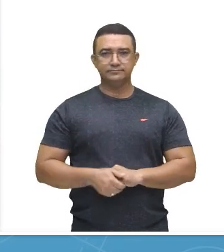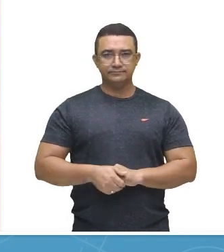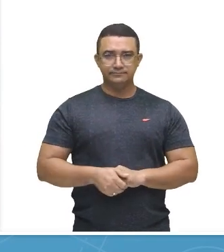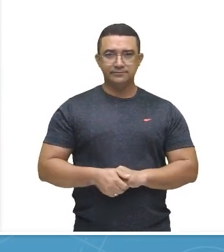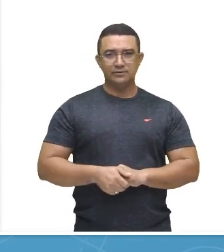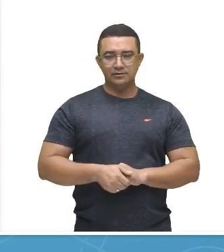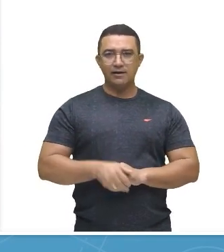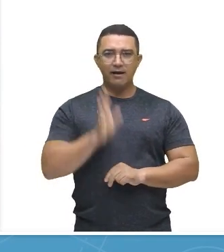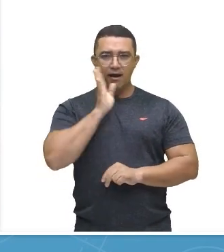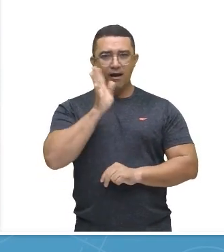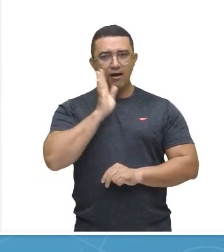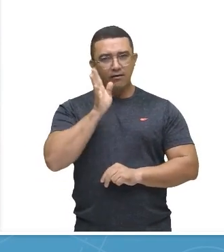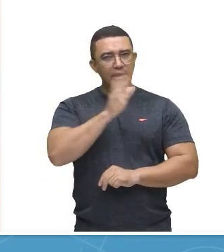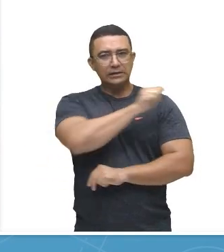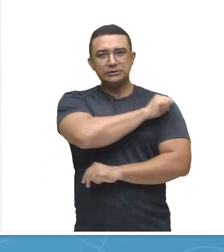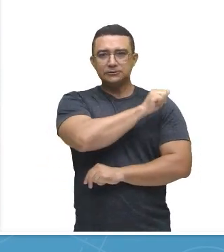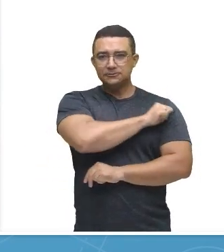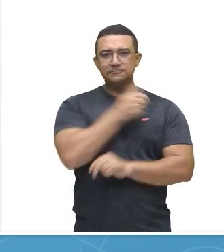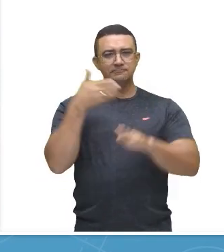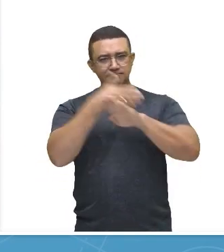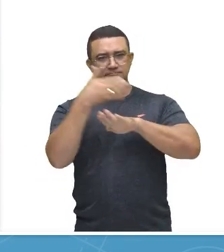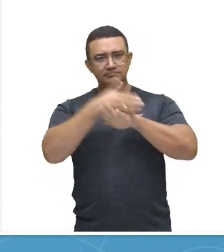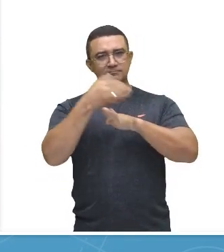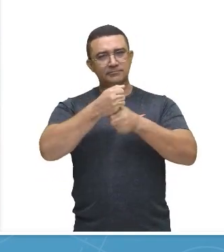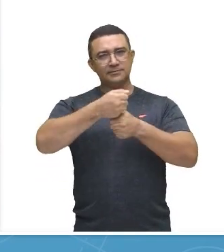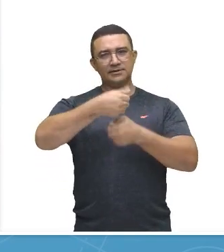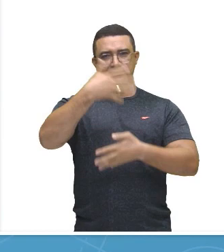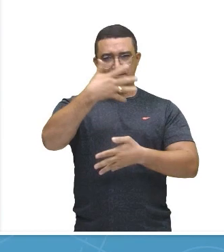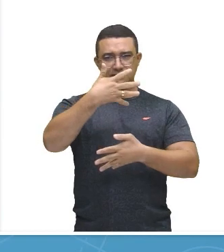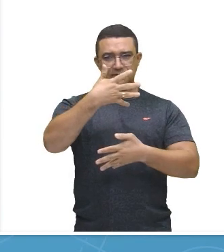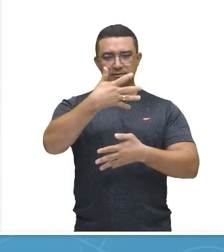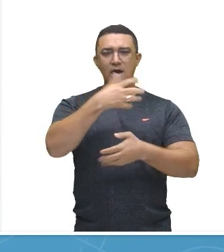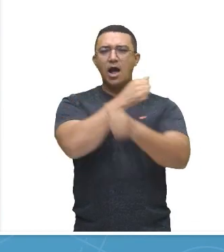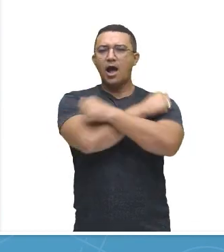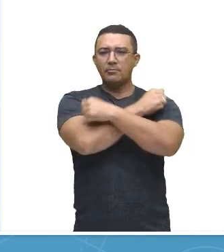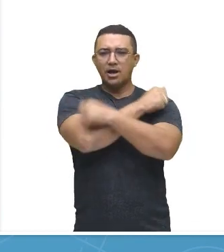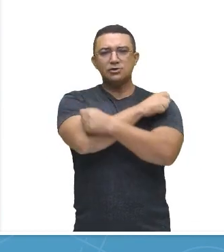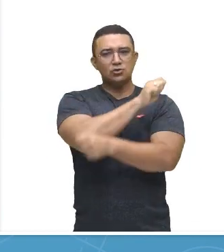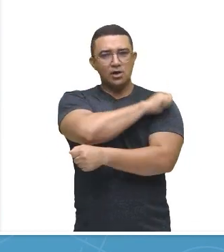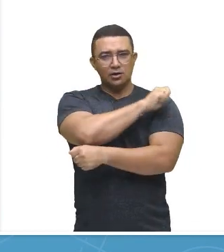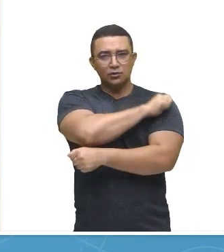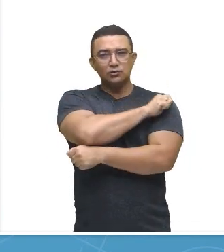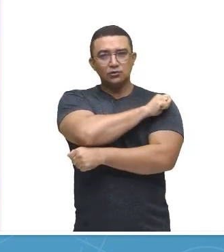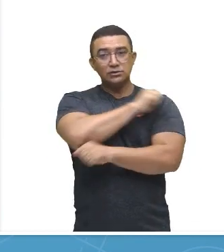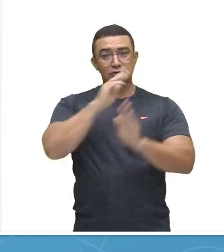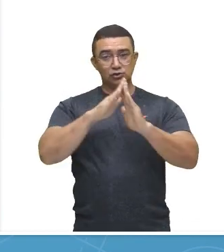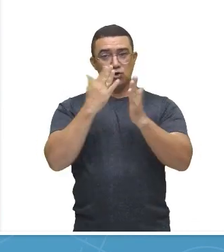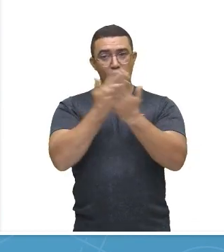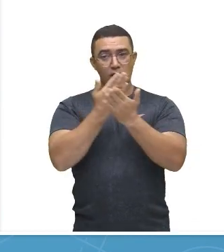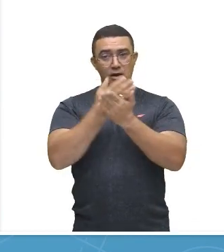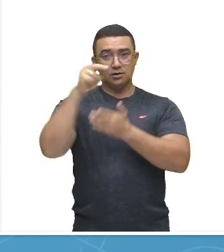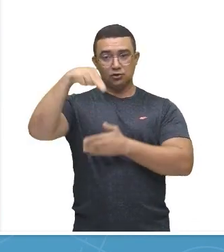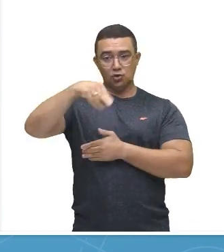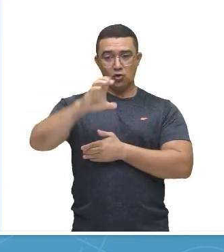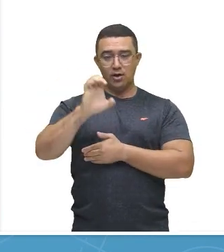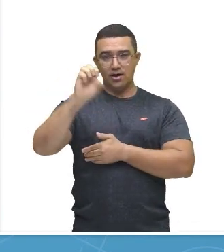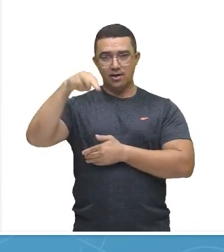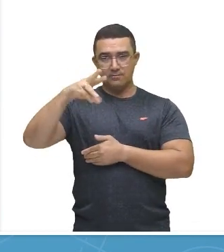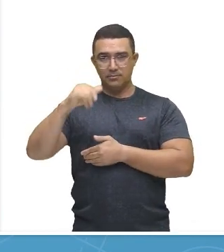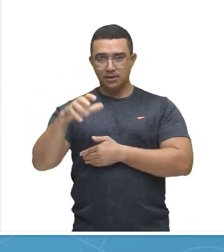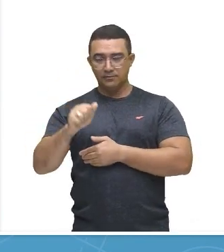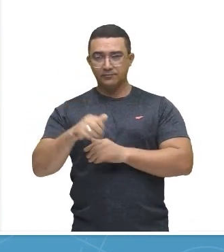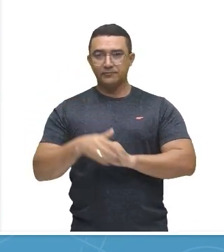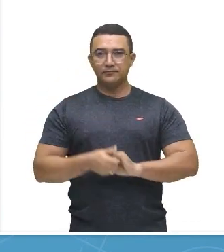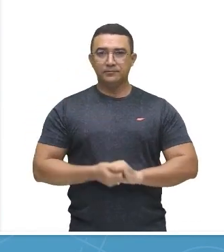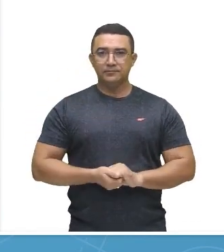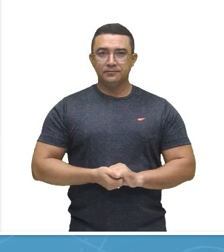bacana participando. A escola, professora Noêmia Santana, também um abraço para os nossos alunos. É o Guilherme aqui, ele sugeriu letra B e